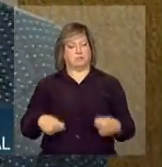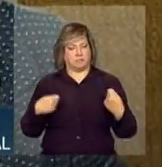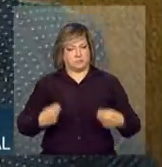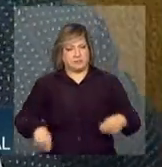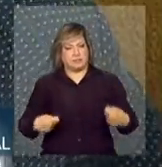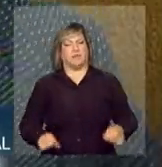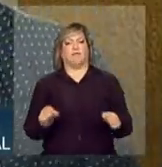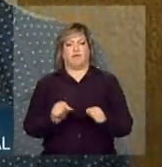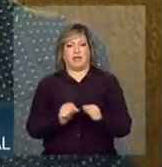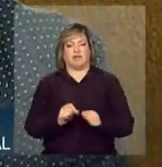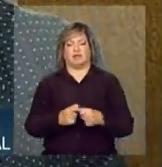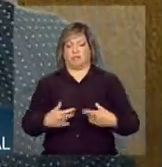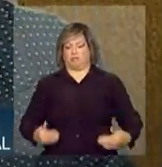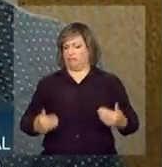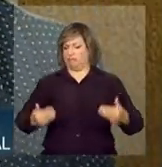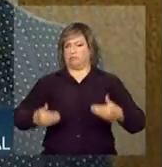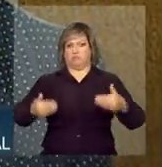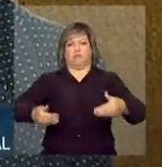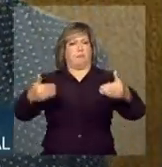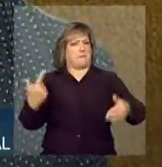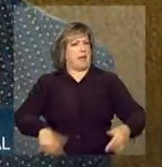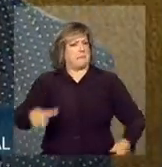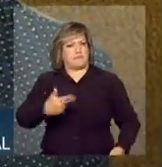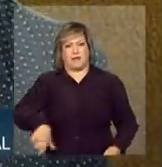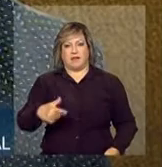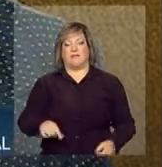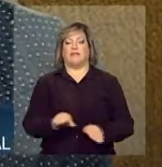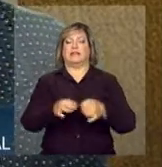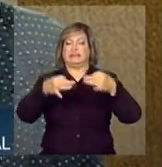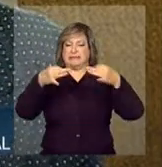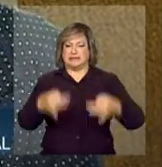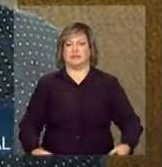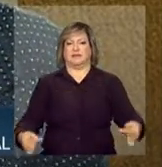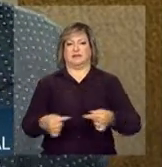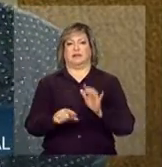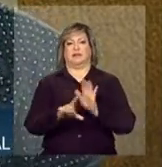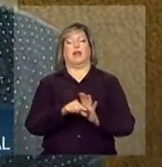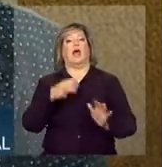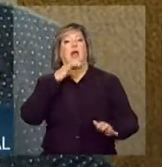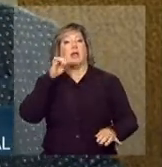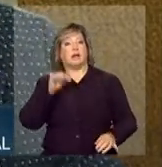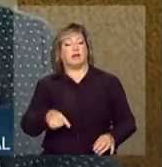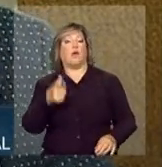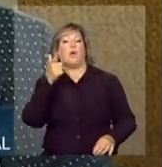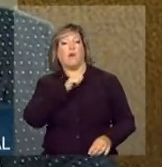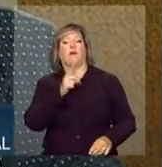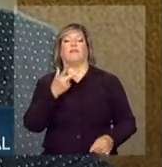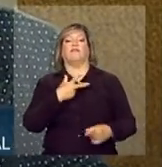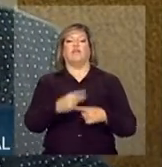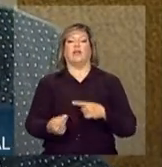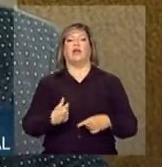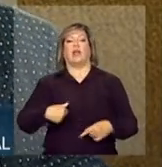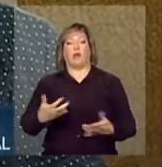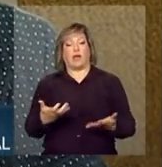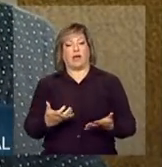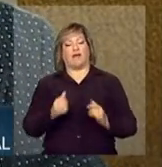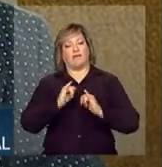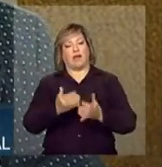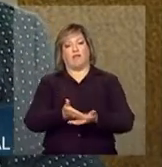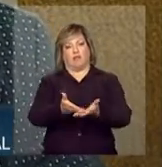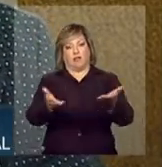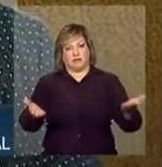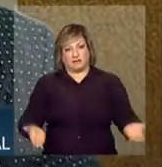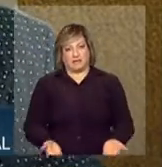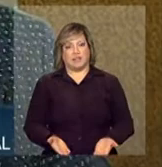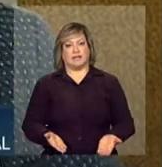Nós vamos fazer, vamos avançar e queremos fazer isso da forma correta. E eu acho que essa é uma conquista e uma vitória. E eu queria dividir aqui com